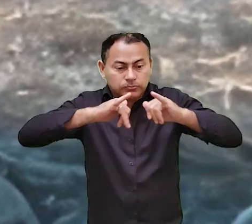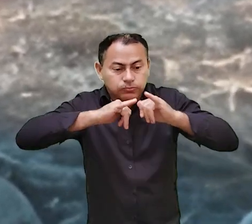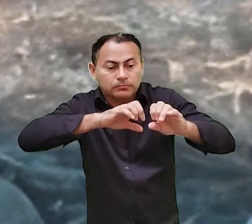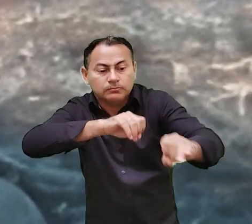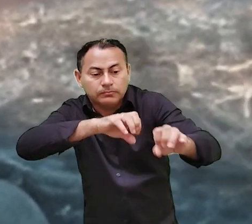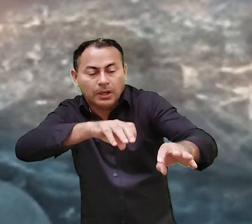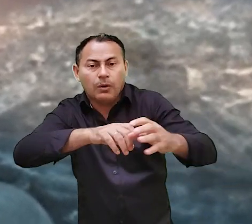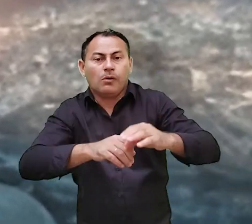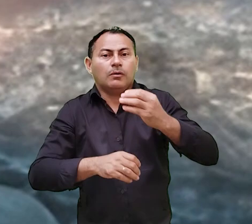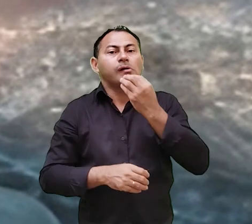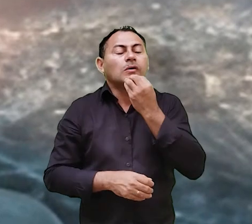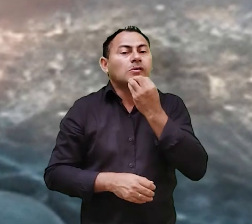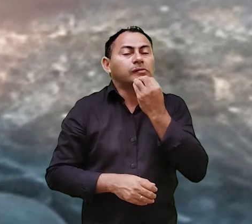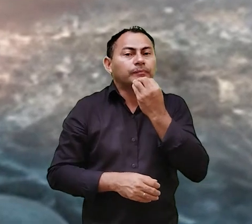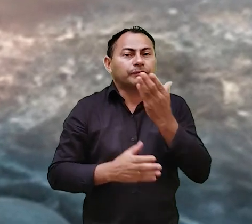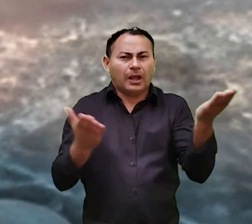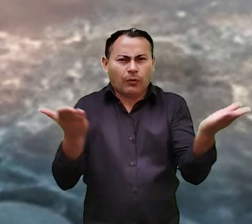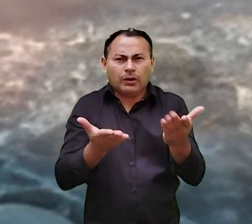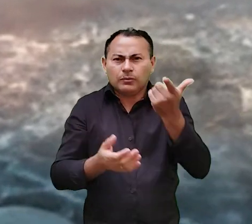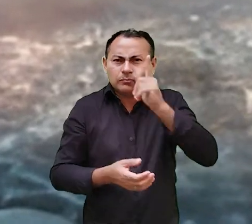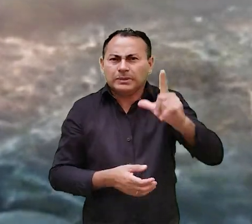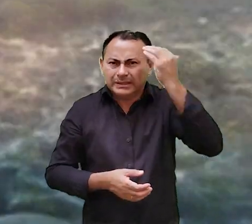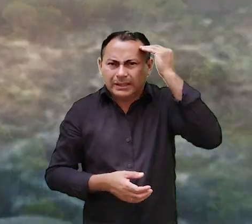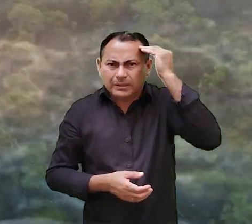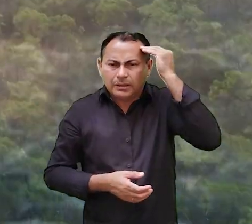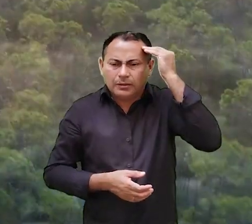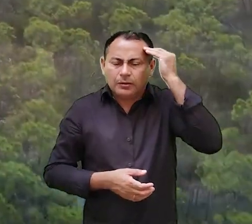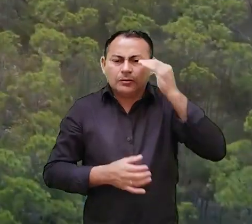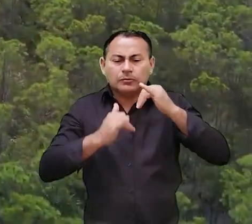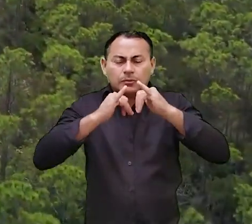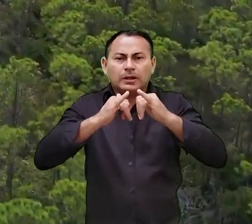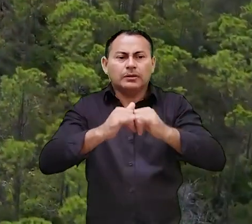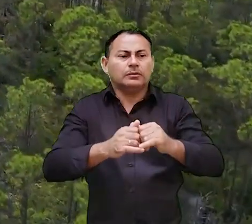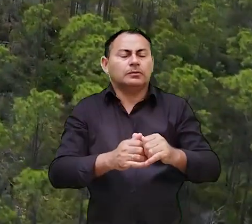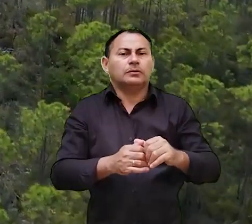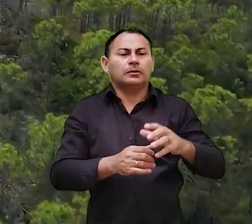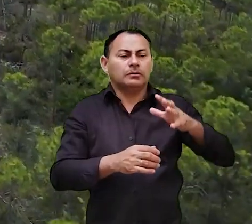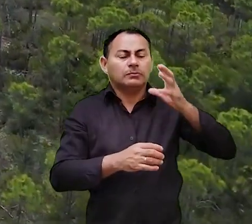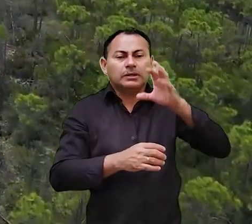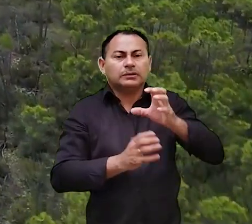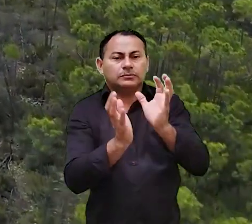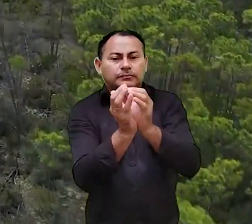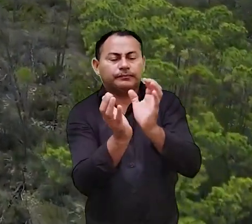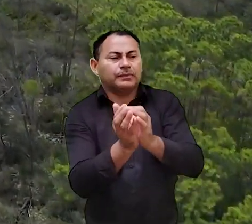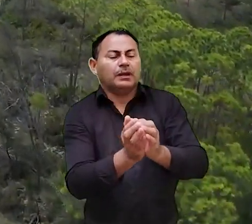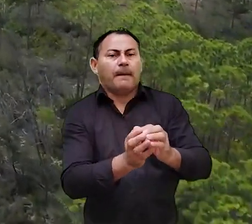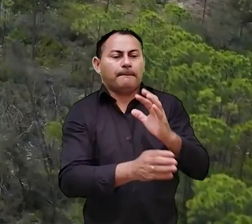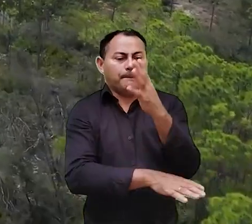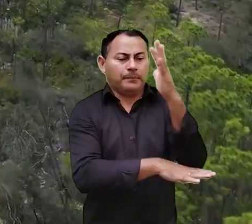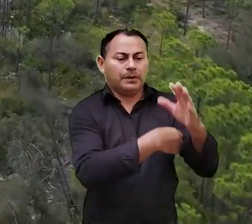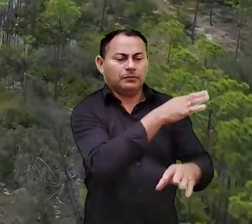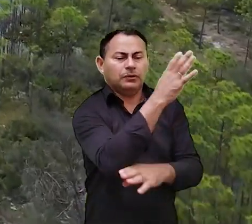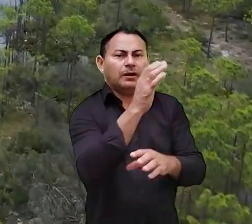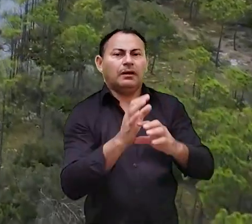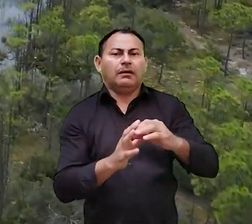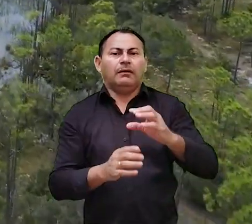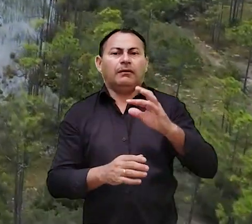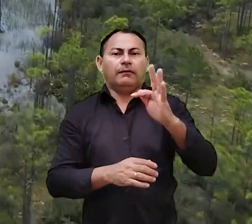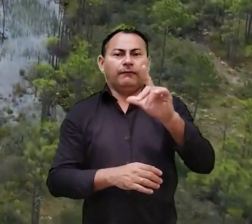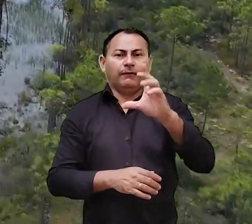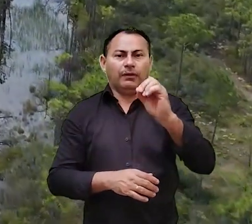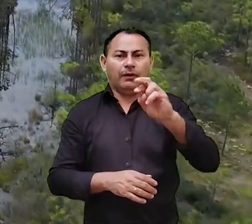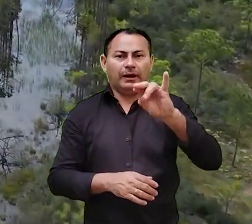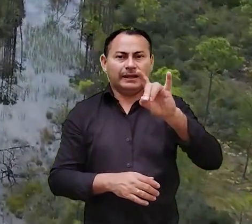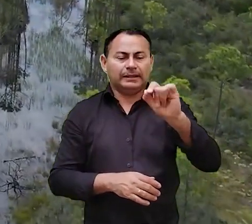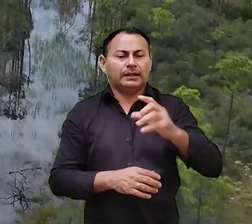é que pregasse para os ossos. Agora consigo entender por que o Billy Graham pregou para os jacarés nos pântanos da Flórida quando era